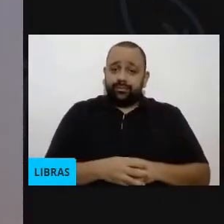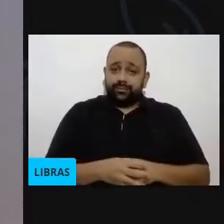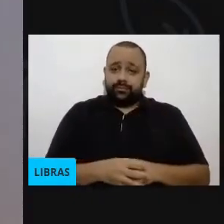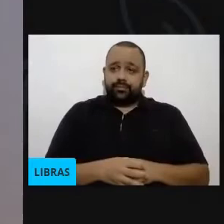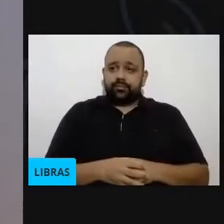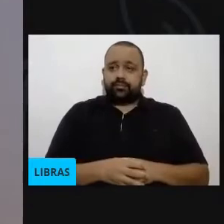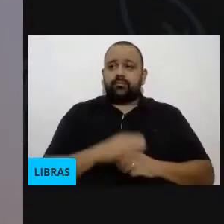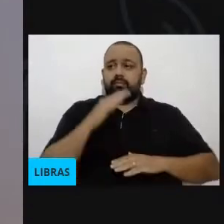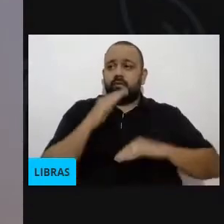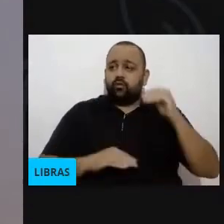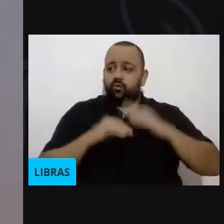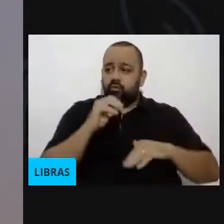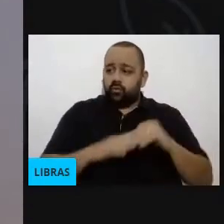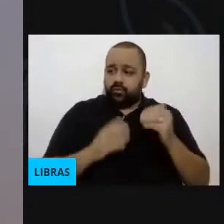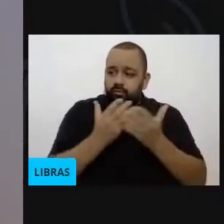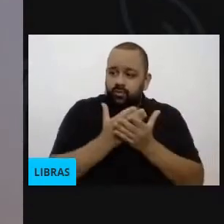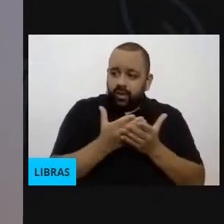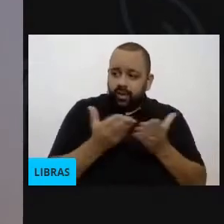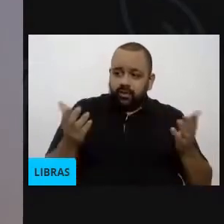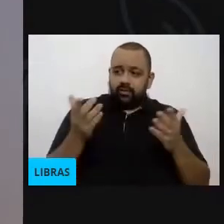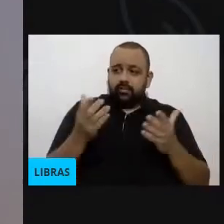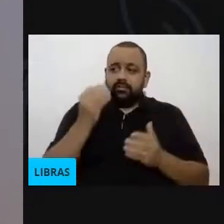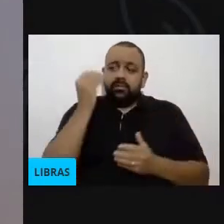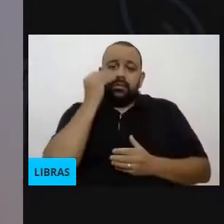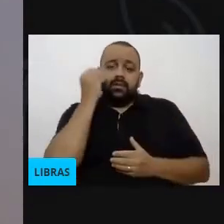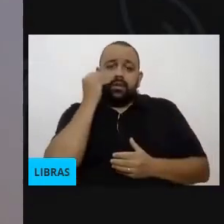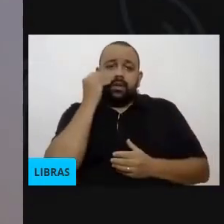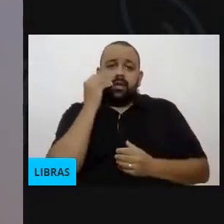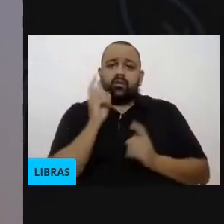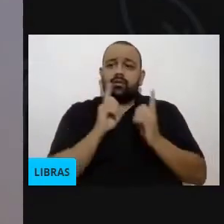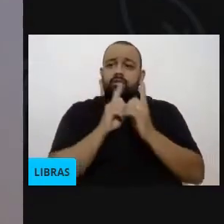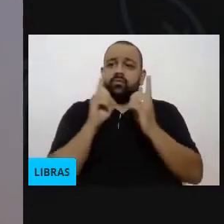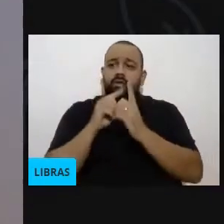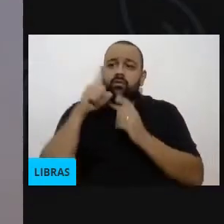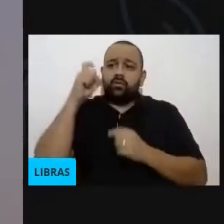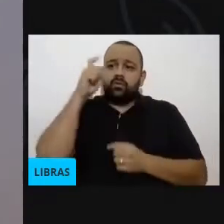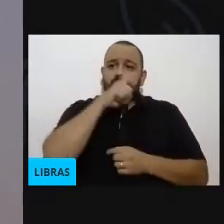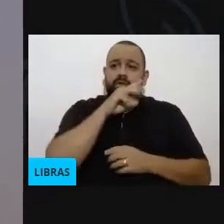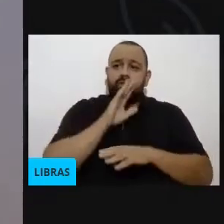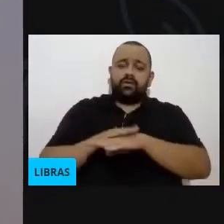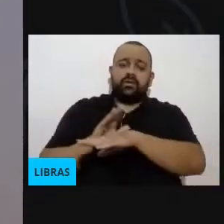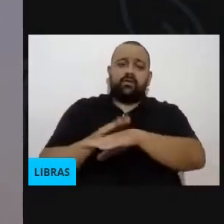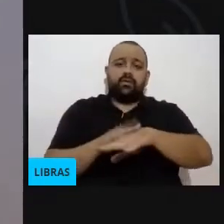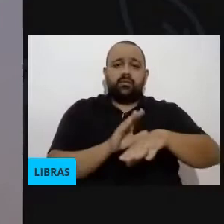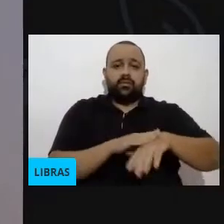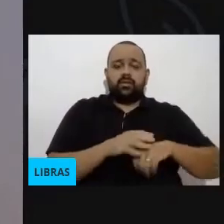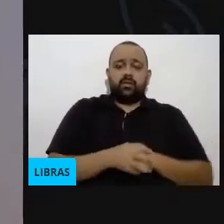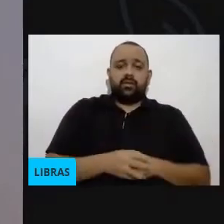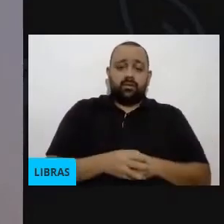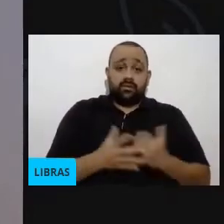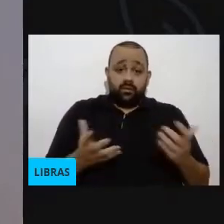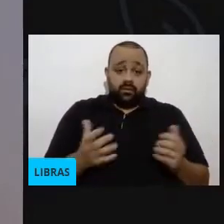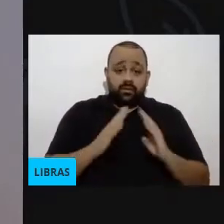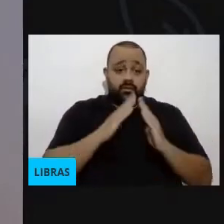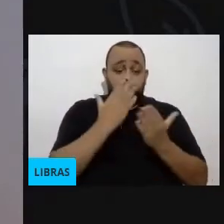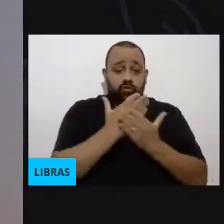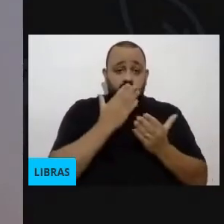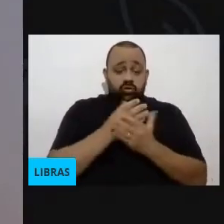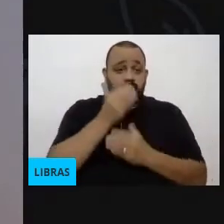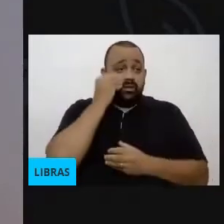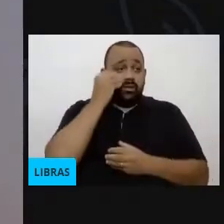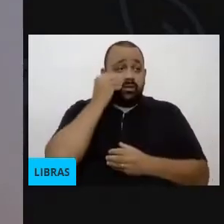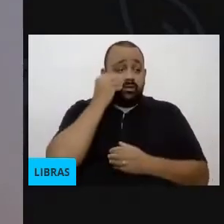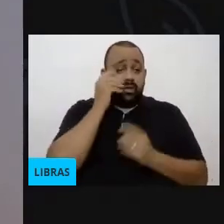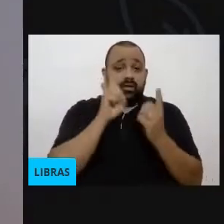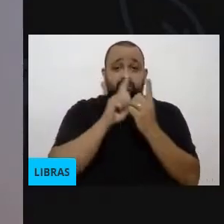Os profissionais tentaram atender com toda a dificuldade do mundo. A escola tentou atender com toda a dificuldade